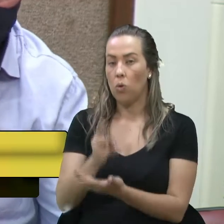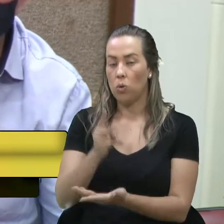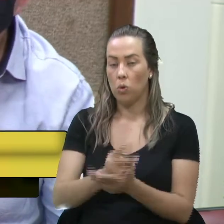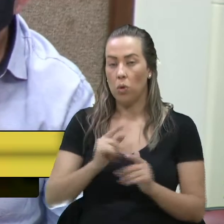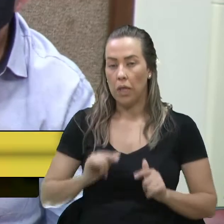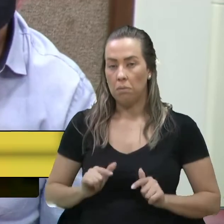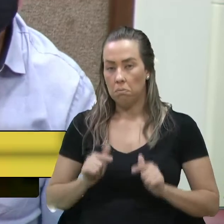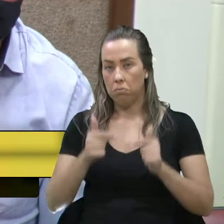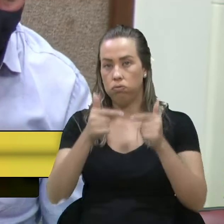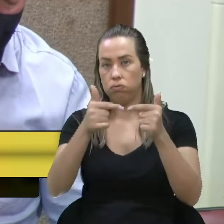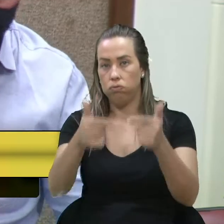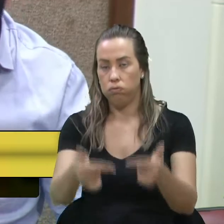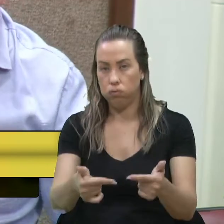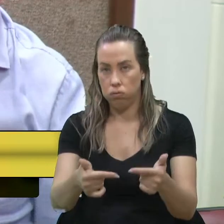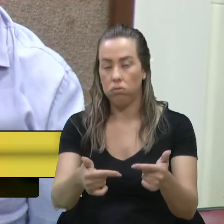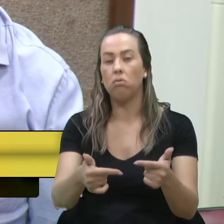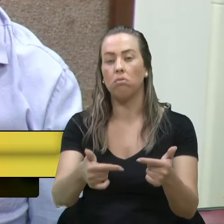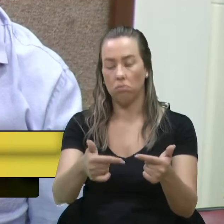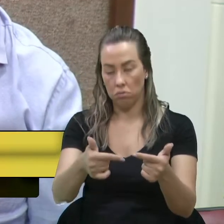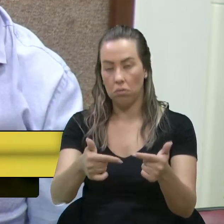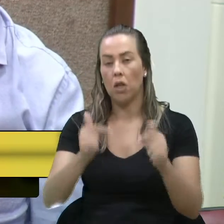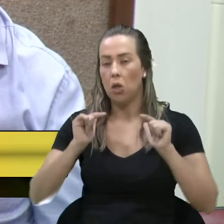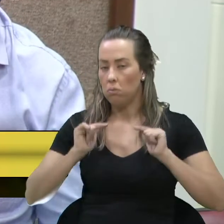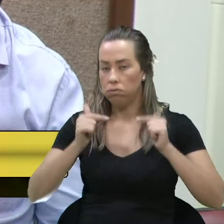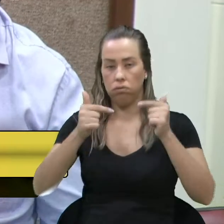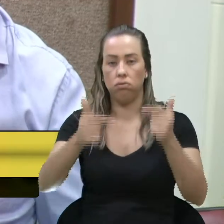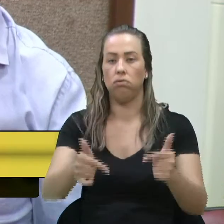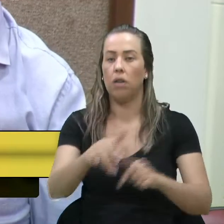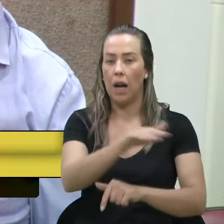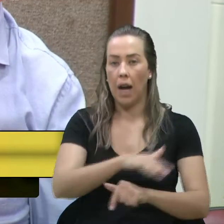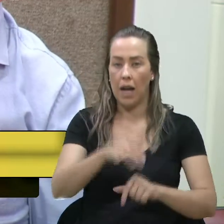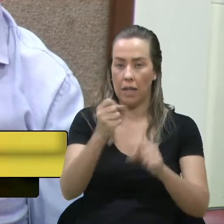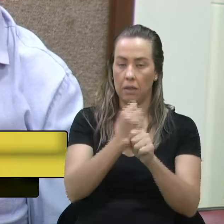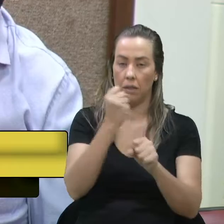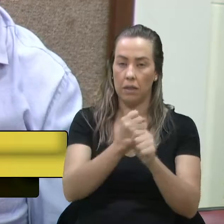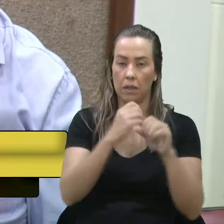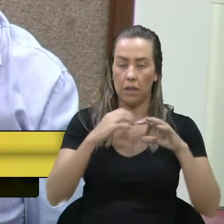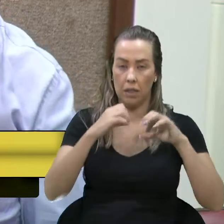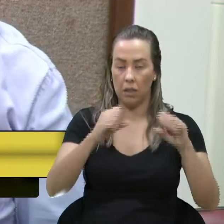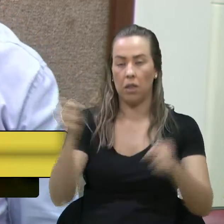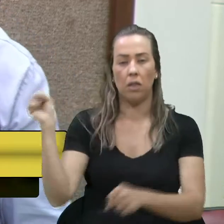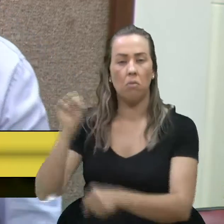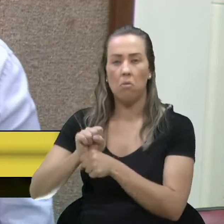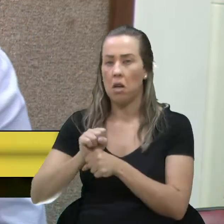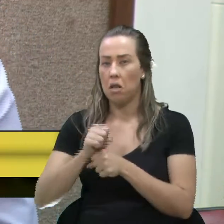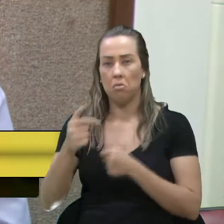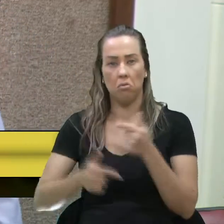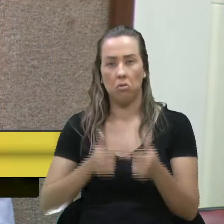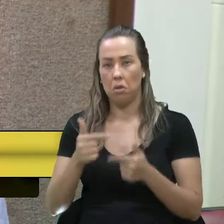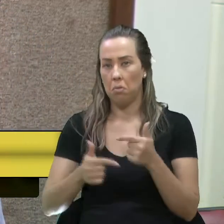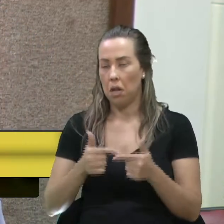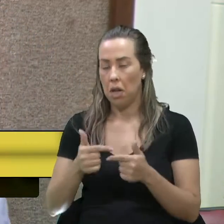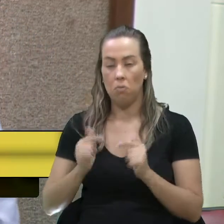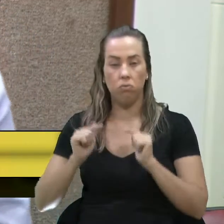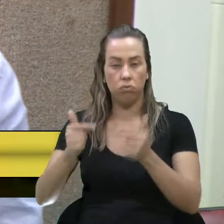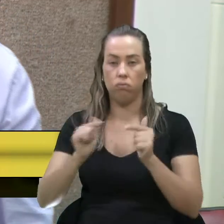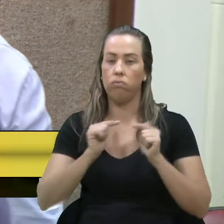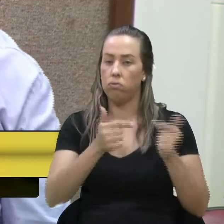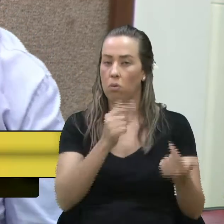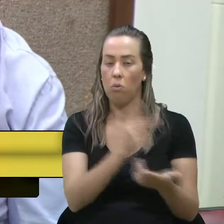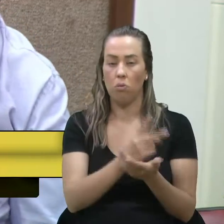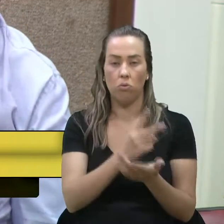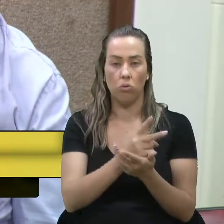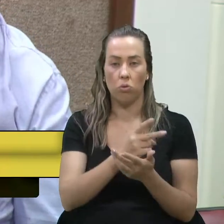trabalho, ainda continuando, Secretaria de Obras, pessoas que não pararam, continuam trabalhando.